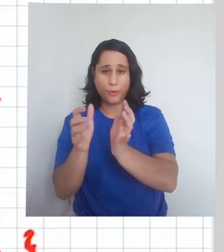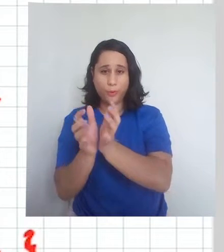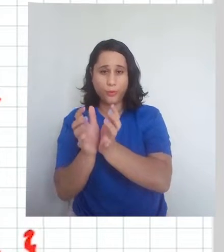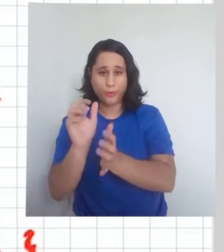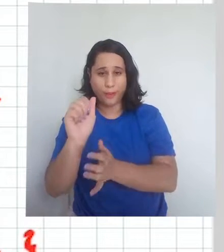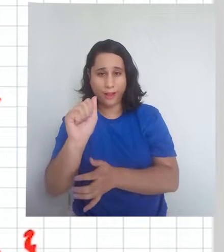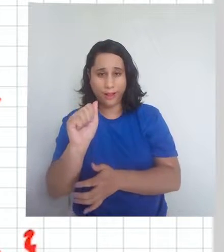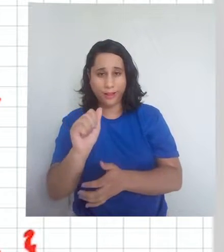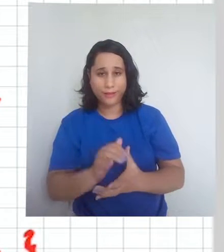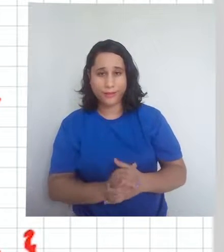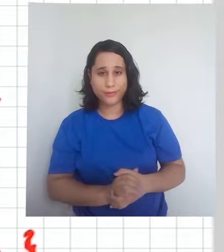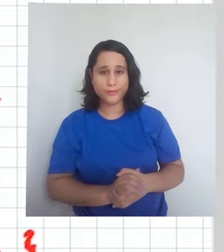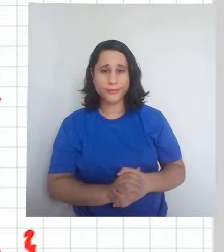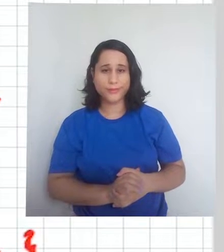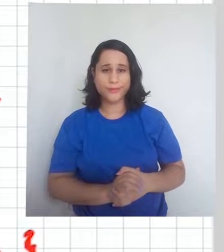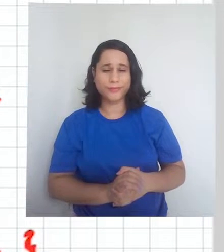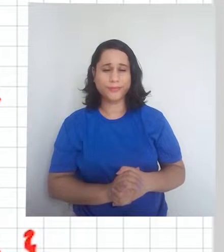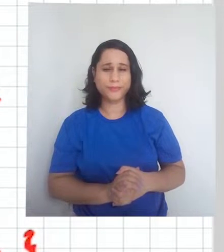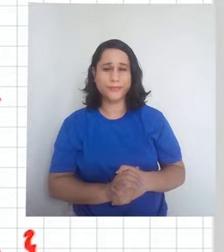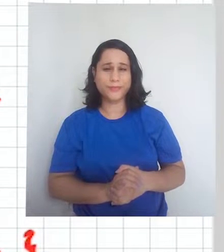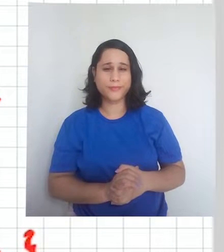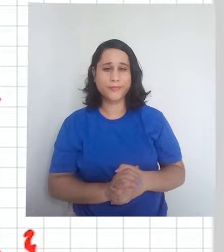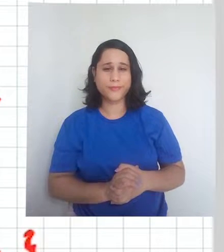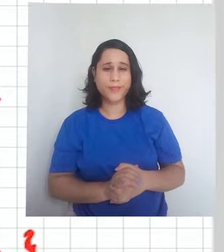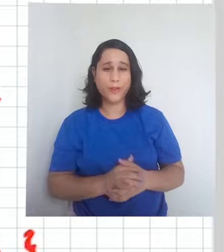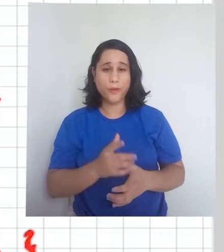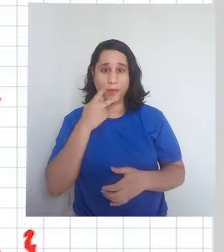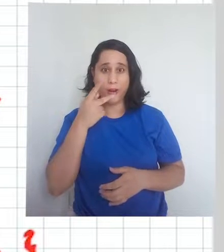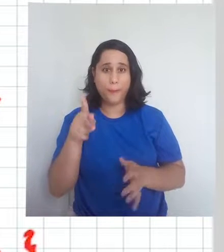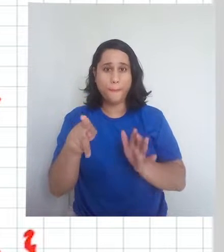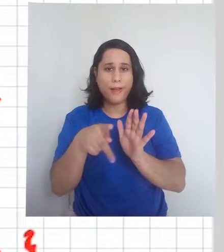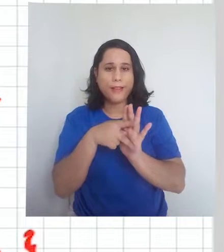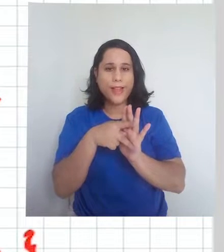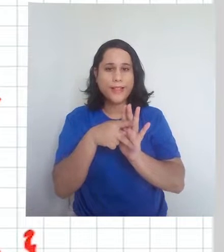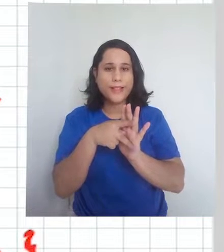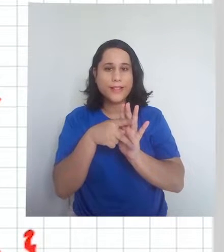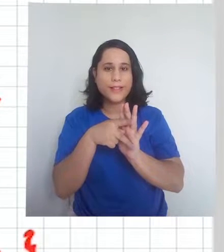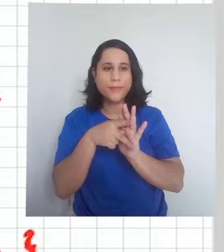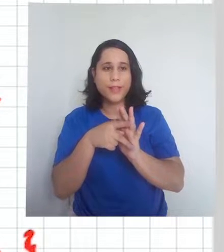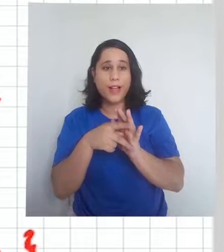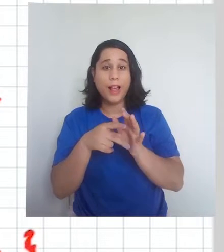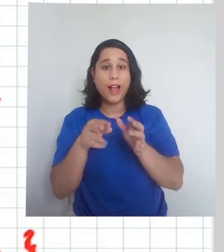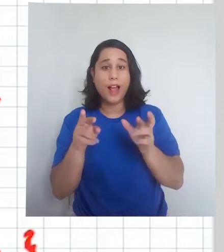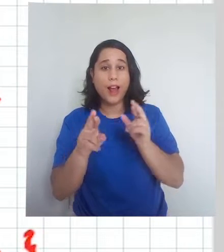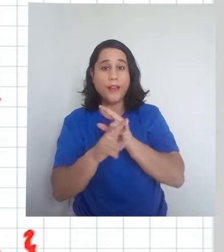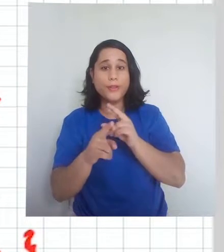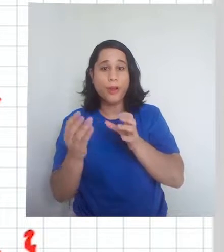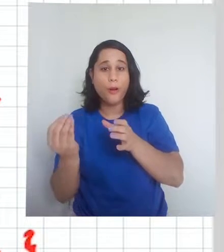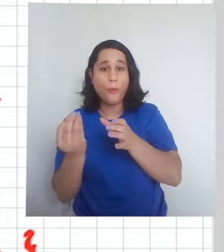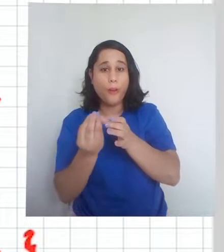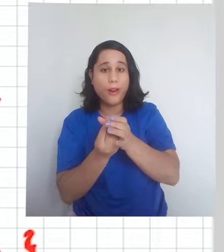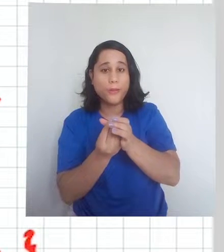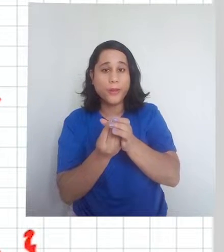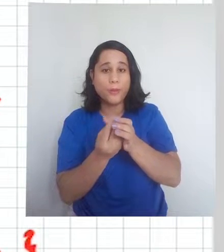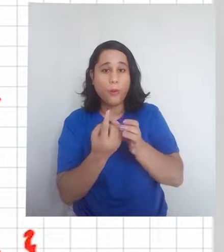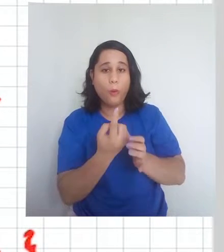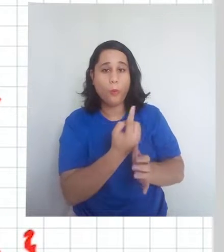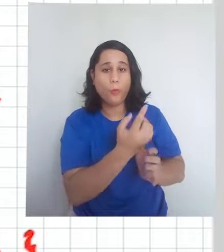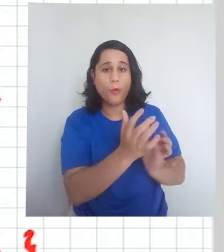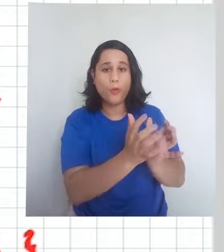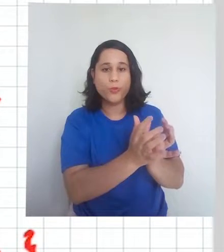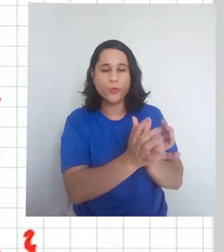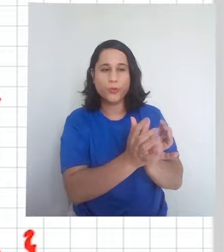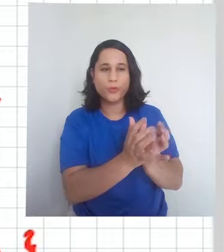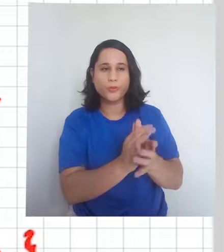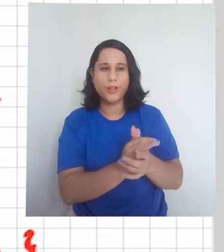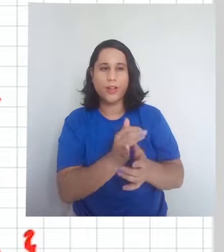A. Vocês vão sempre, quando eu falo em pertinência, eu vou sempre relacionar um elemento a um conjunto. E 2 vocês sabem que é um